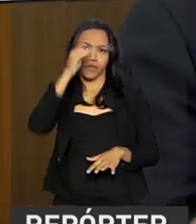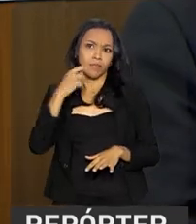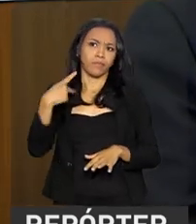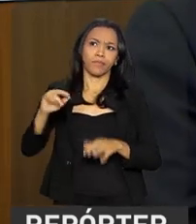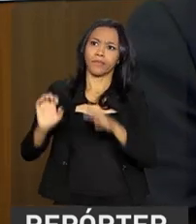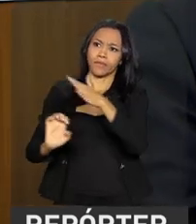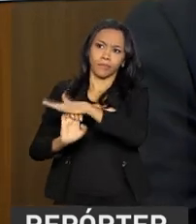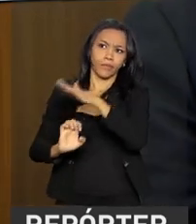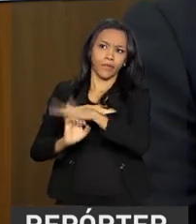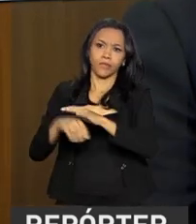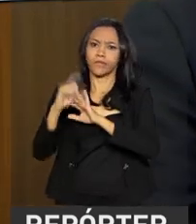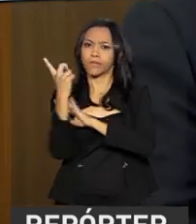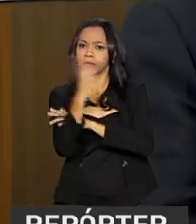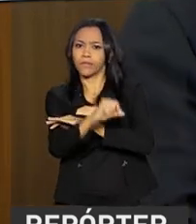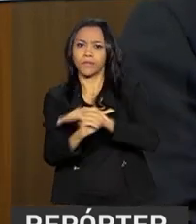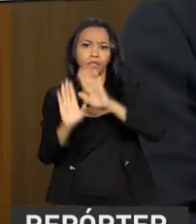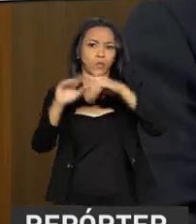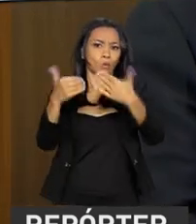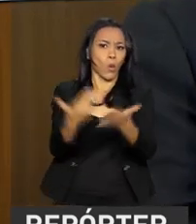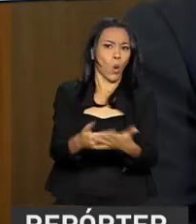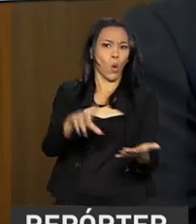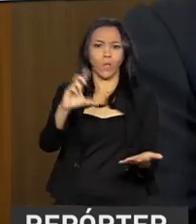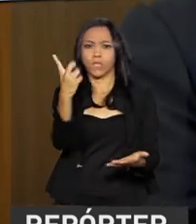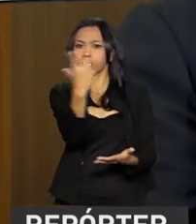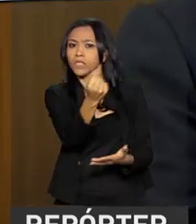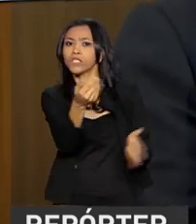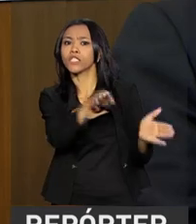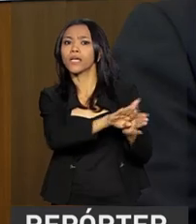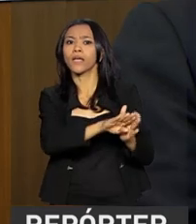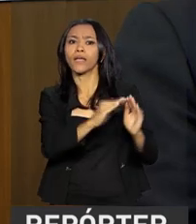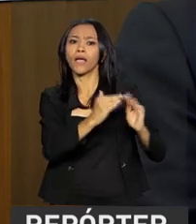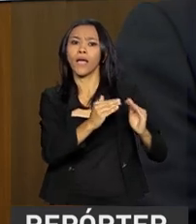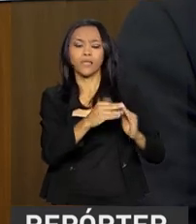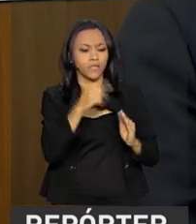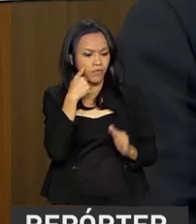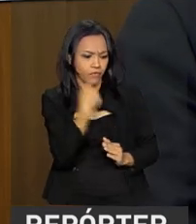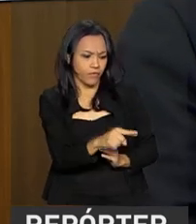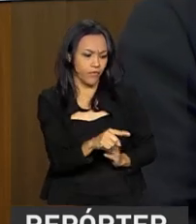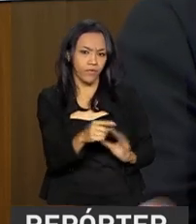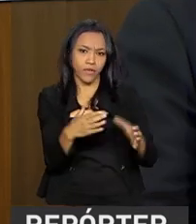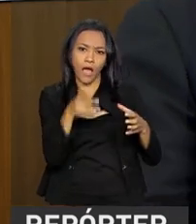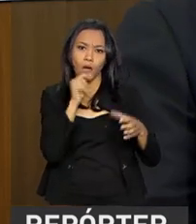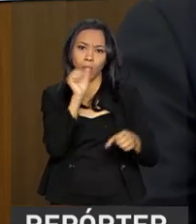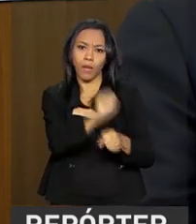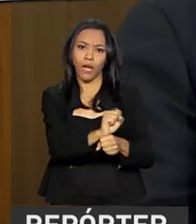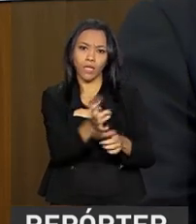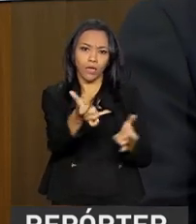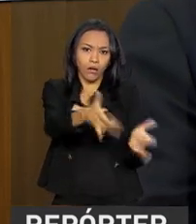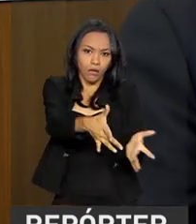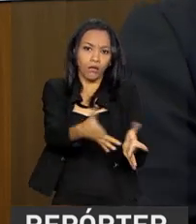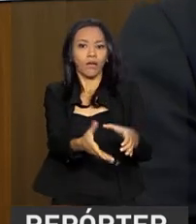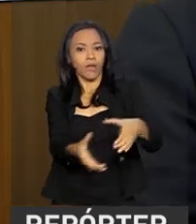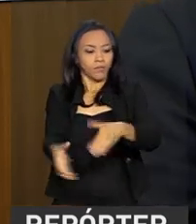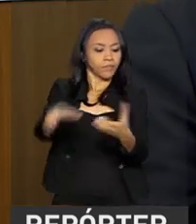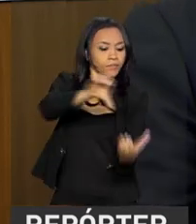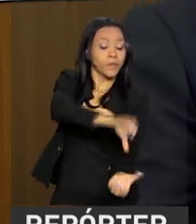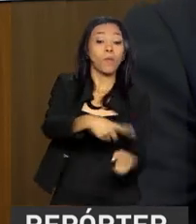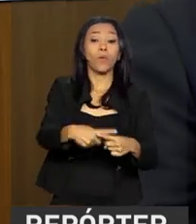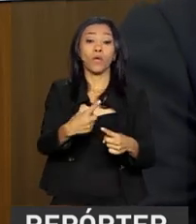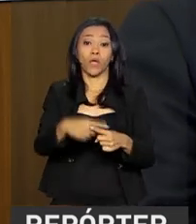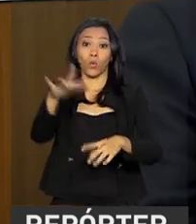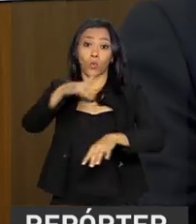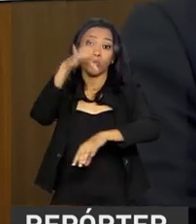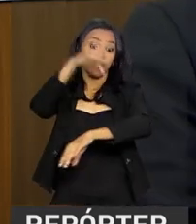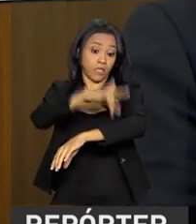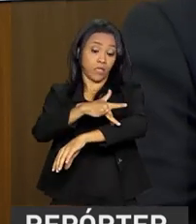empresas nas escolas sejam estimuladas a chegar em casa e eliminar os focos do mosquito como ciclo de vida do mosquito de uma semana com este formato